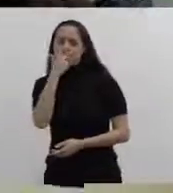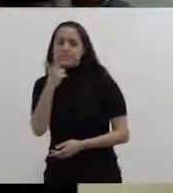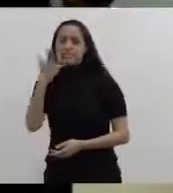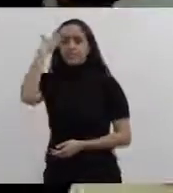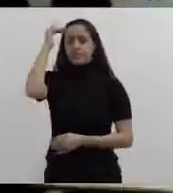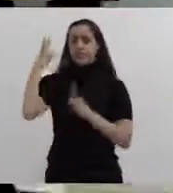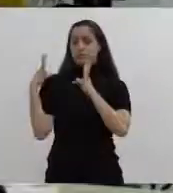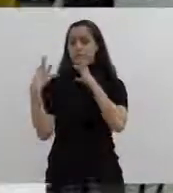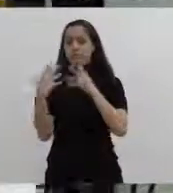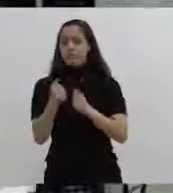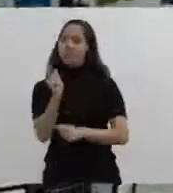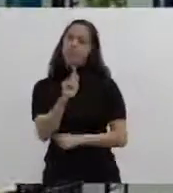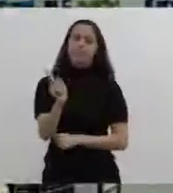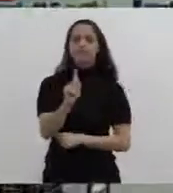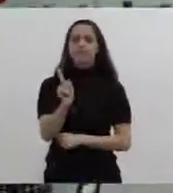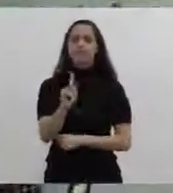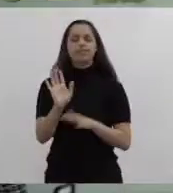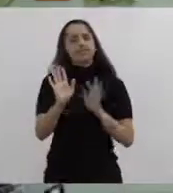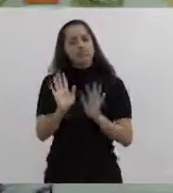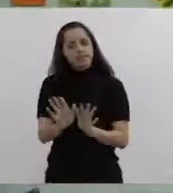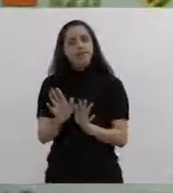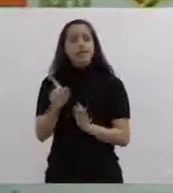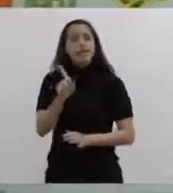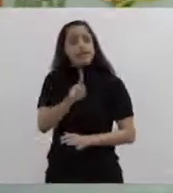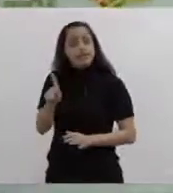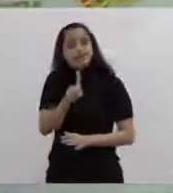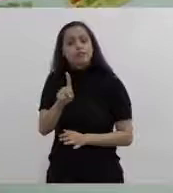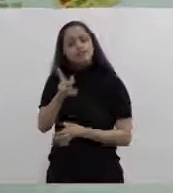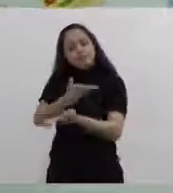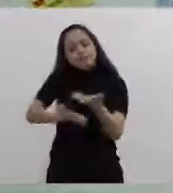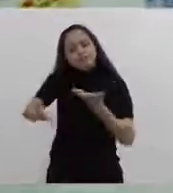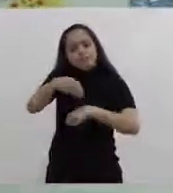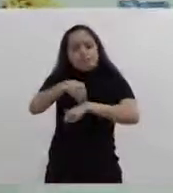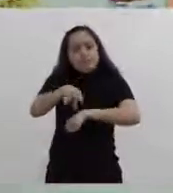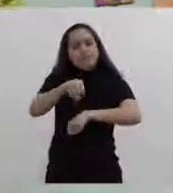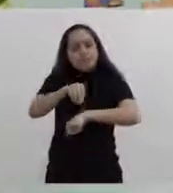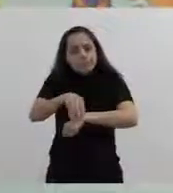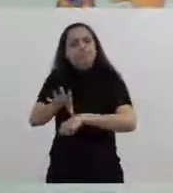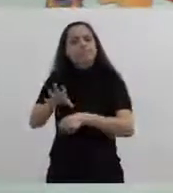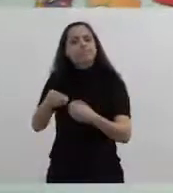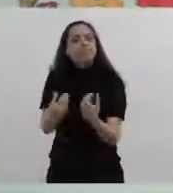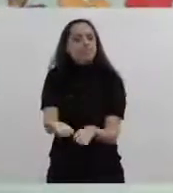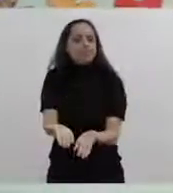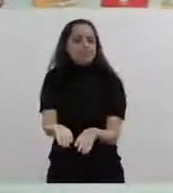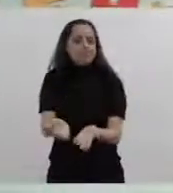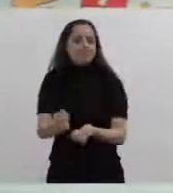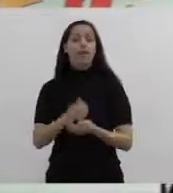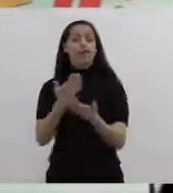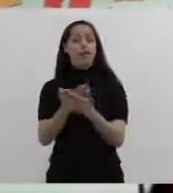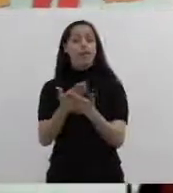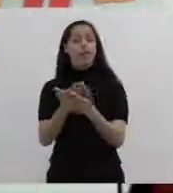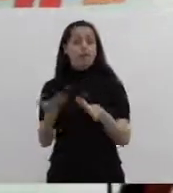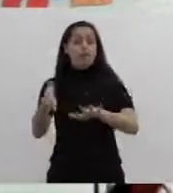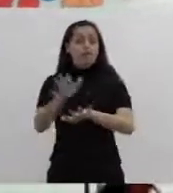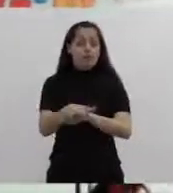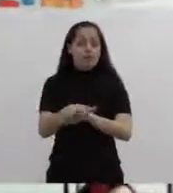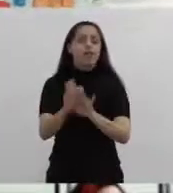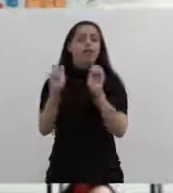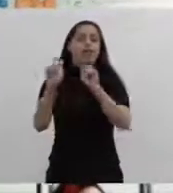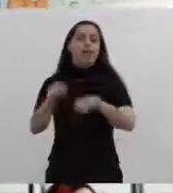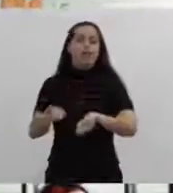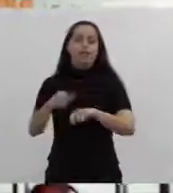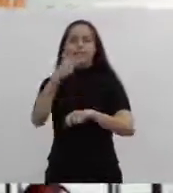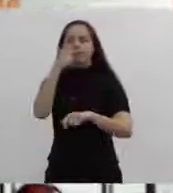como uma autoridade, não como uma pessoa que sabe, e sim como um recurso para eles, que está disponível para eles. Maria